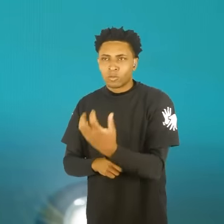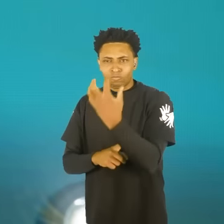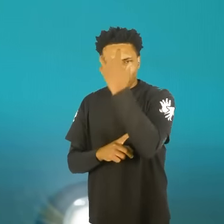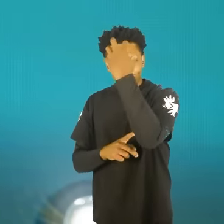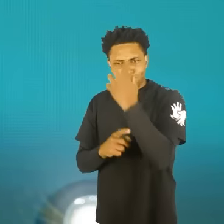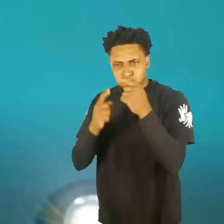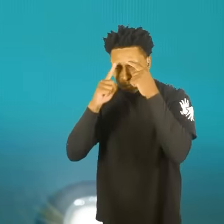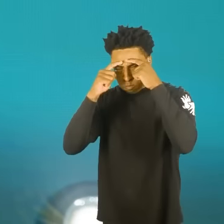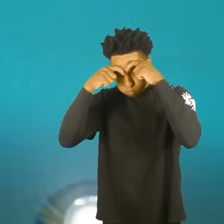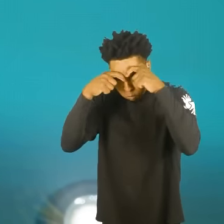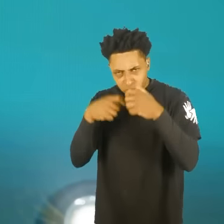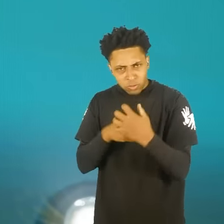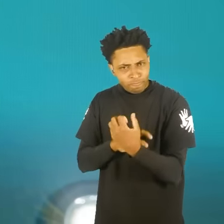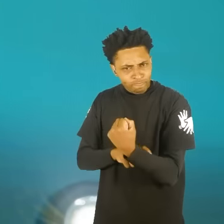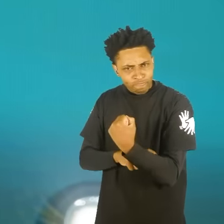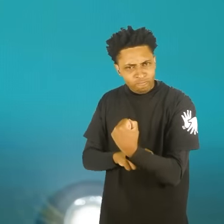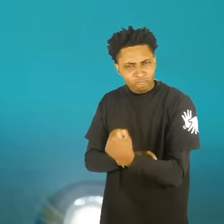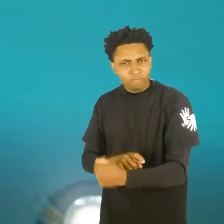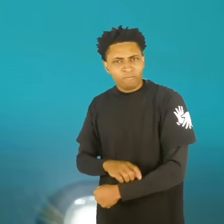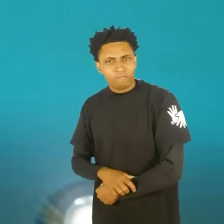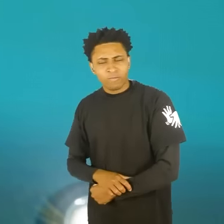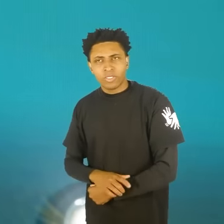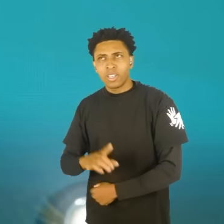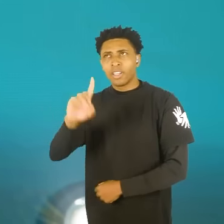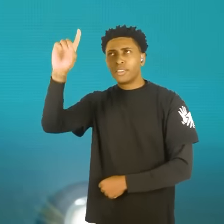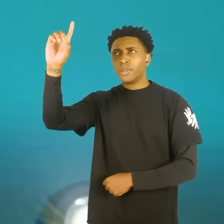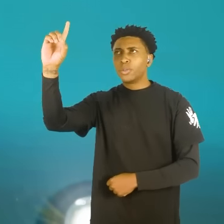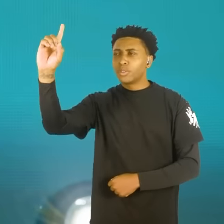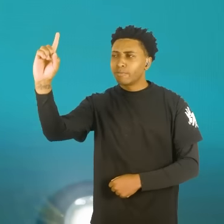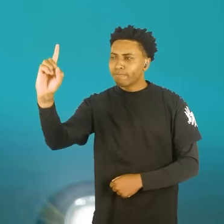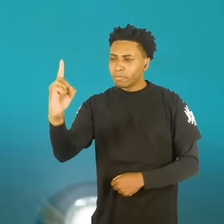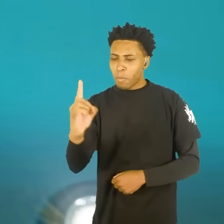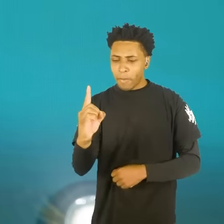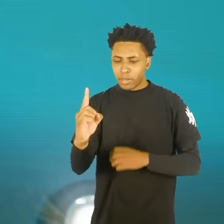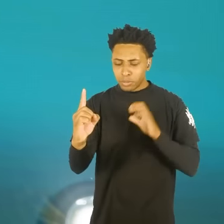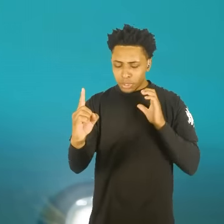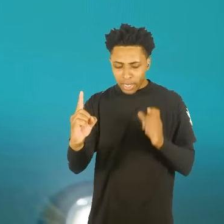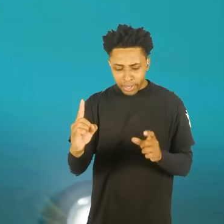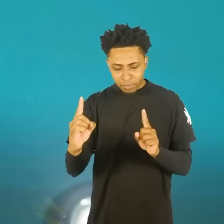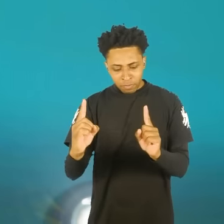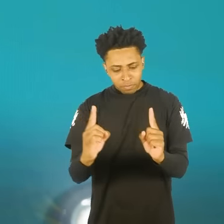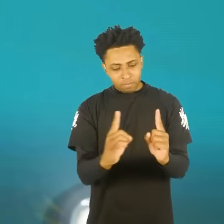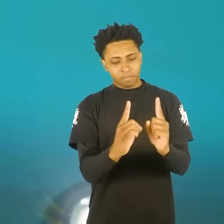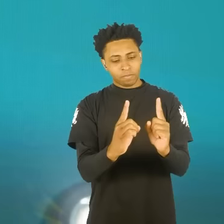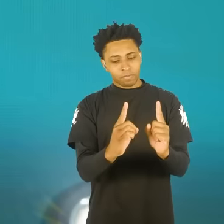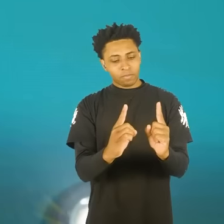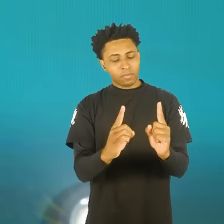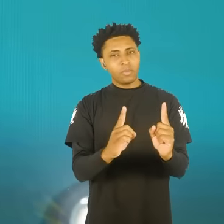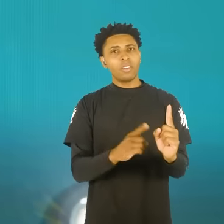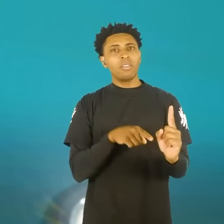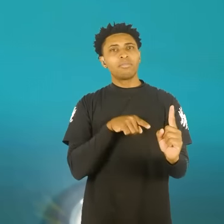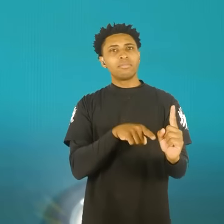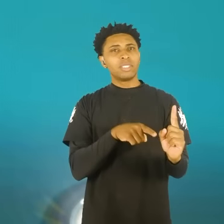muda. E Deus se aproxima de Caim. Eles ainda estão no culto, eles ainda estão diante da presença de Deus. E Deus se aproxima